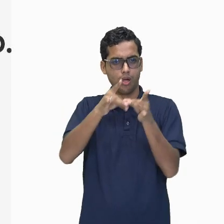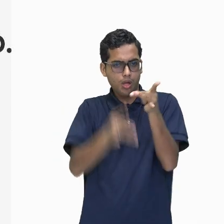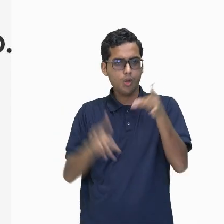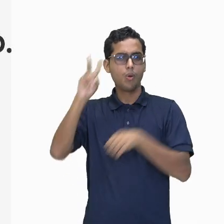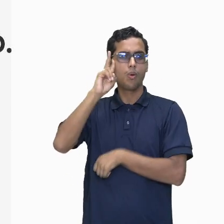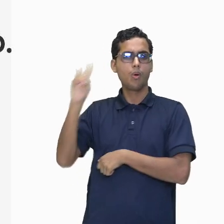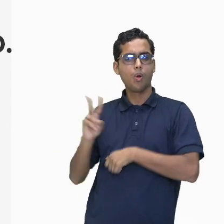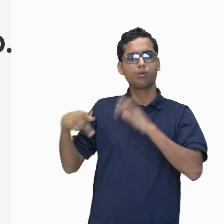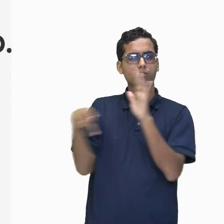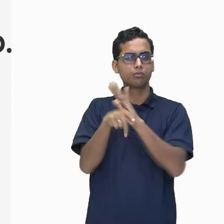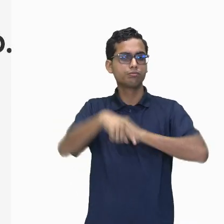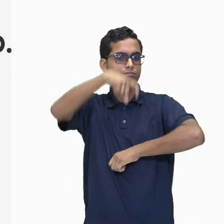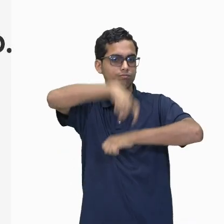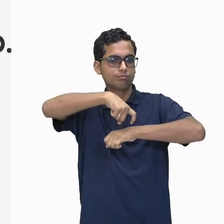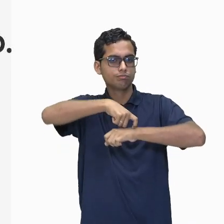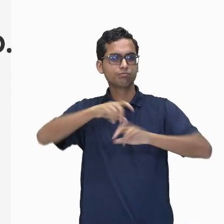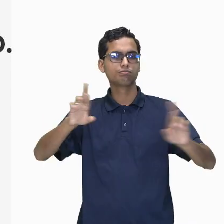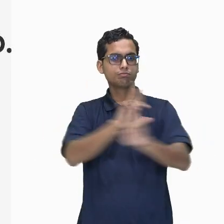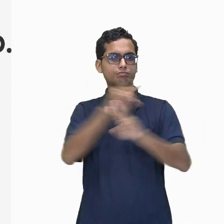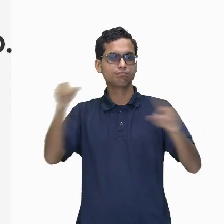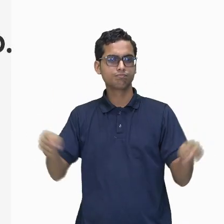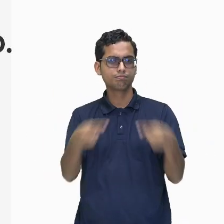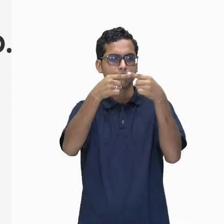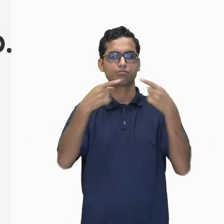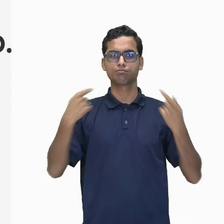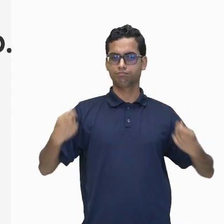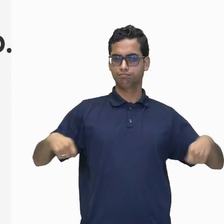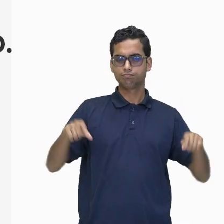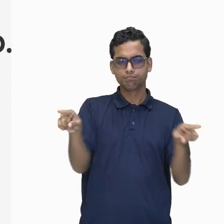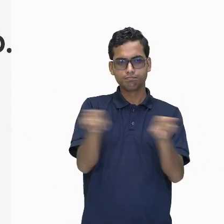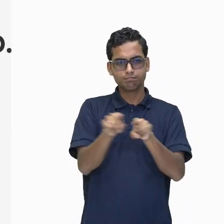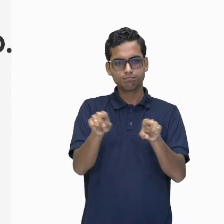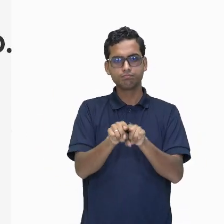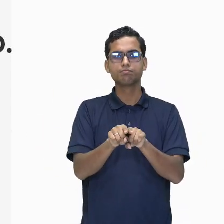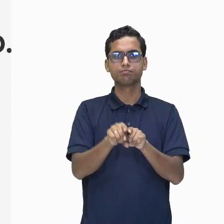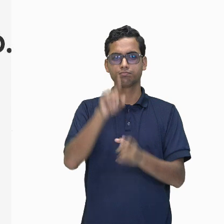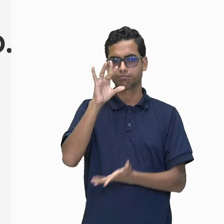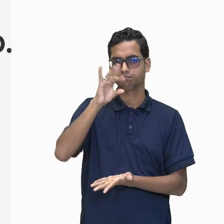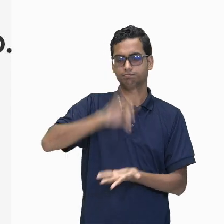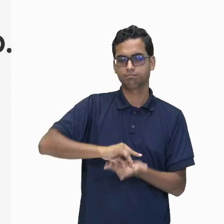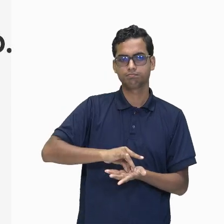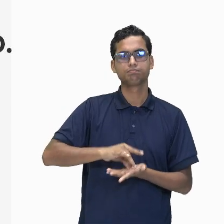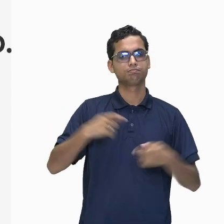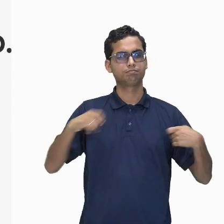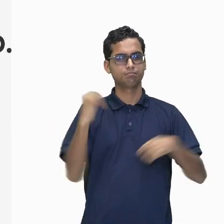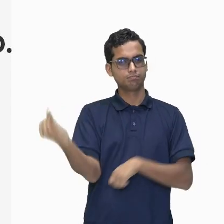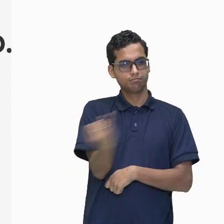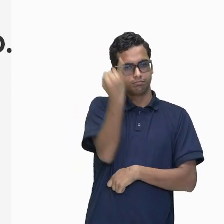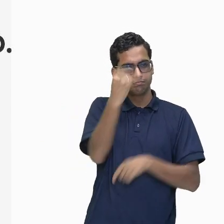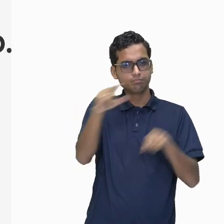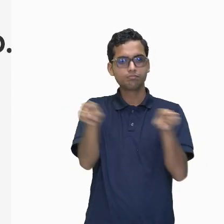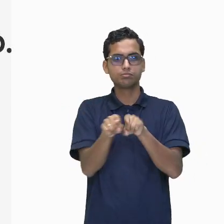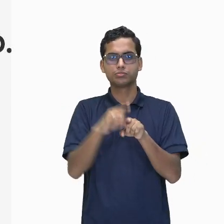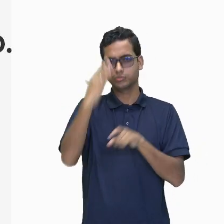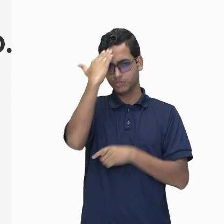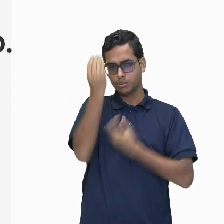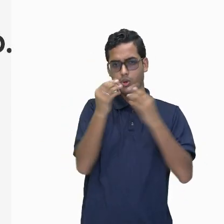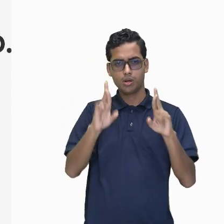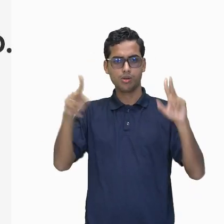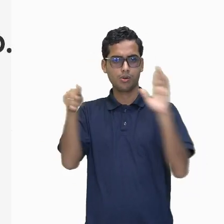o seguinte: história e tempo, uma relação necessária. Diferença de tempo histórico